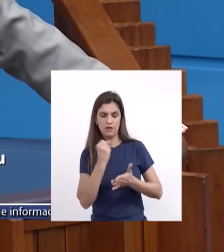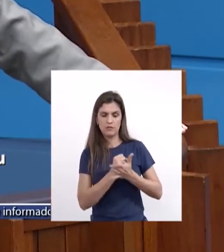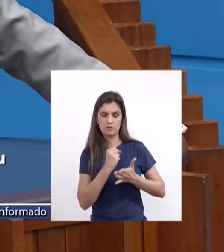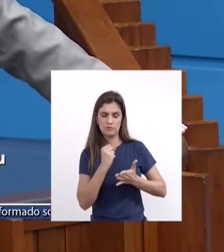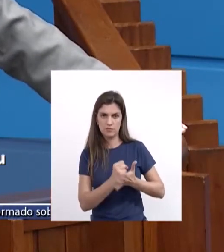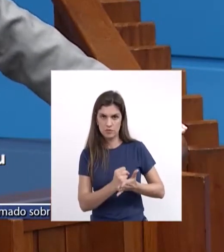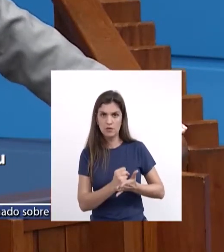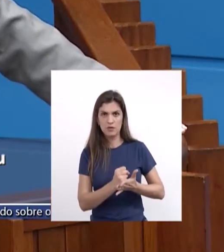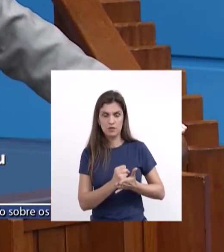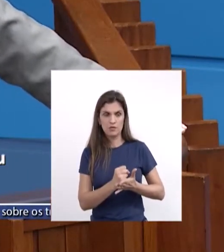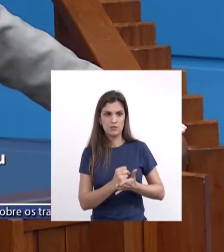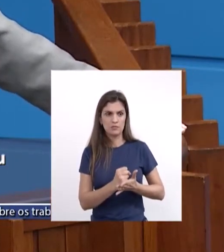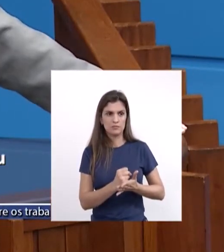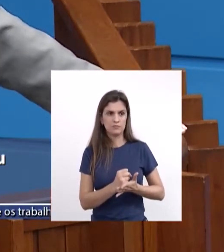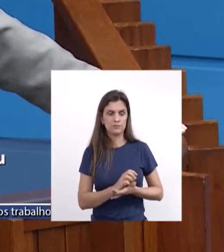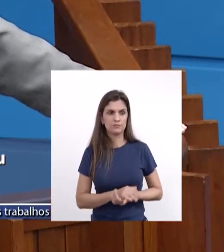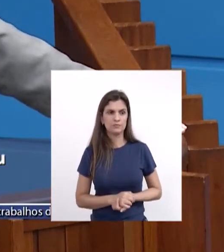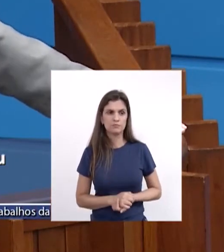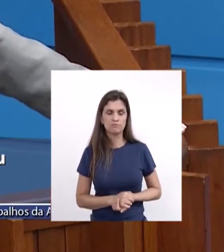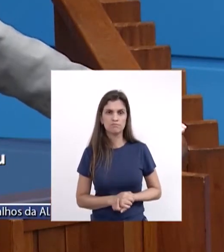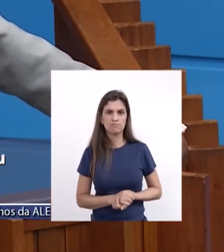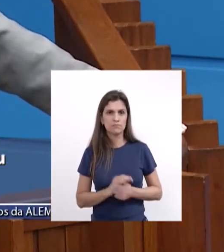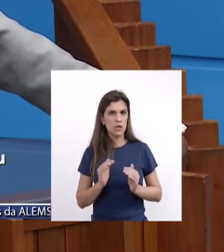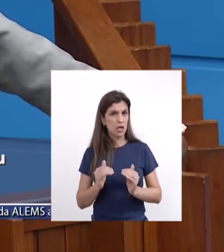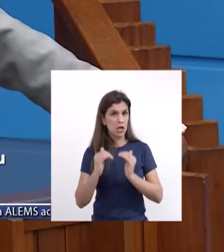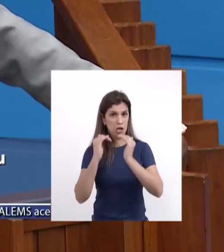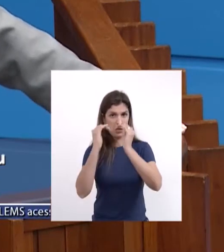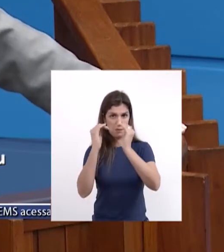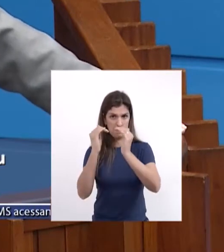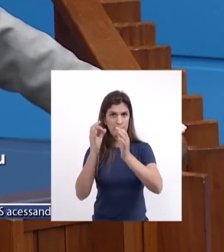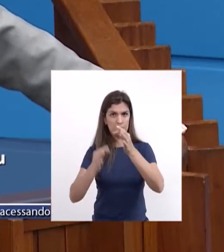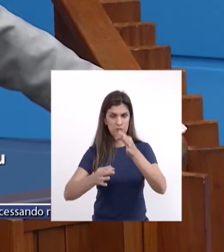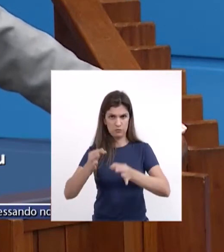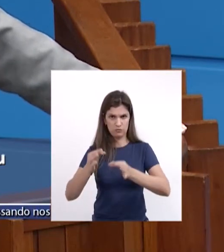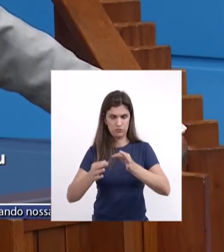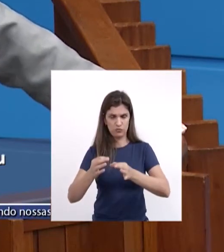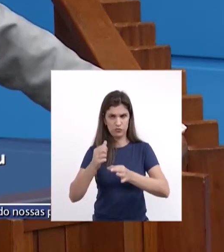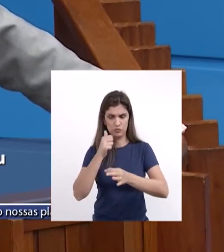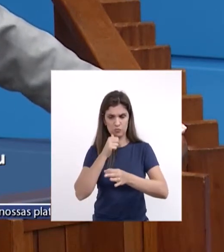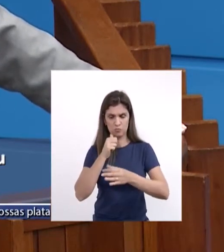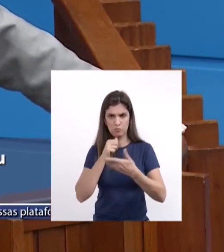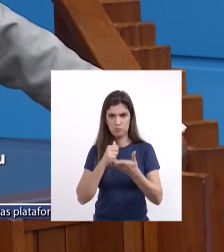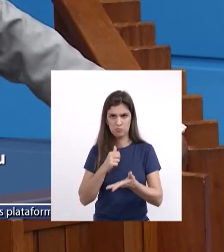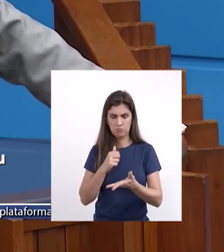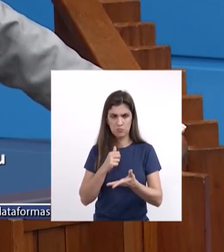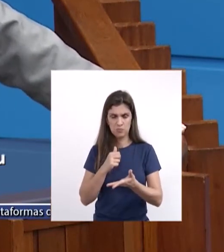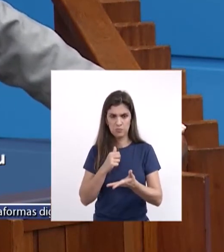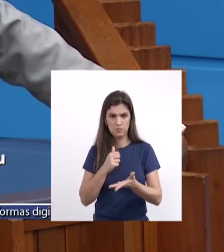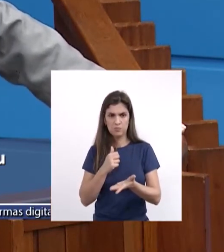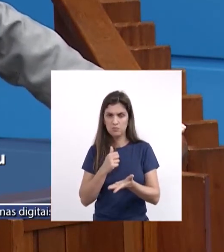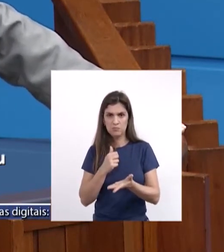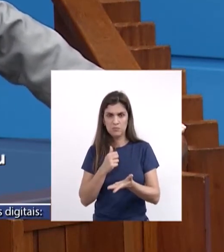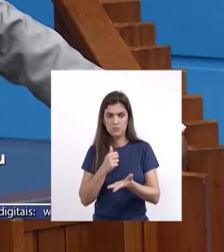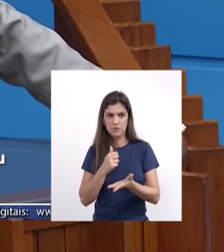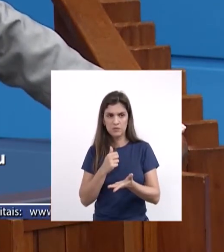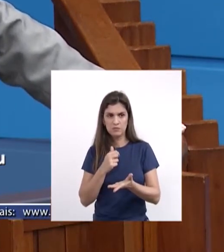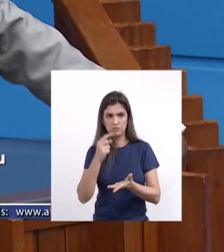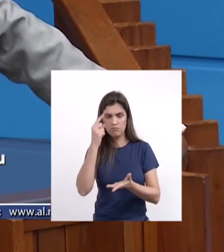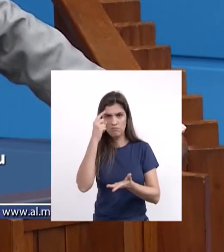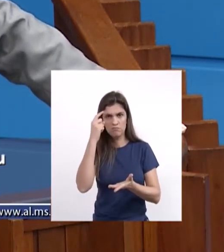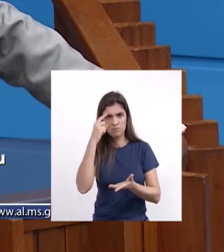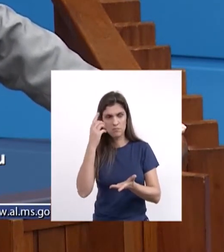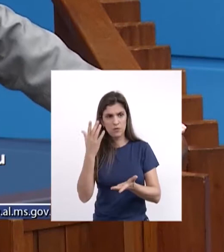juízo arbitral. Aqui a magistrada não levou em nenhum momento em consideração o